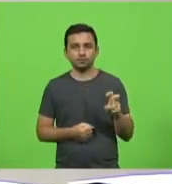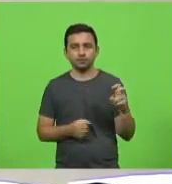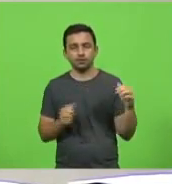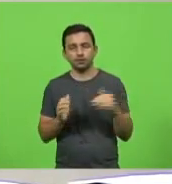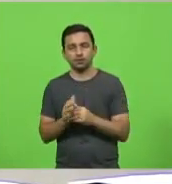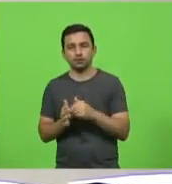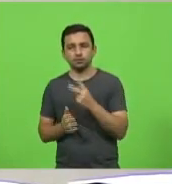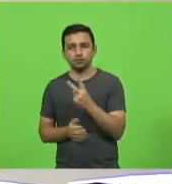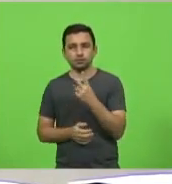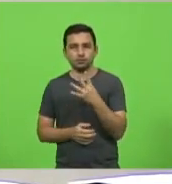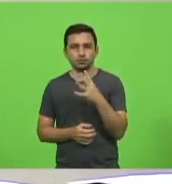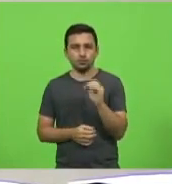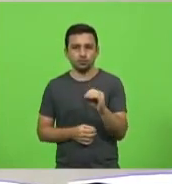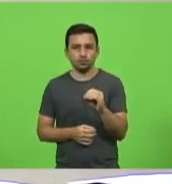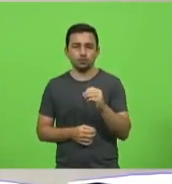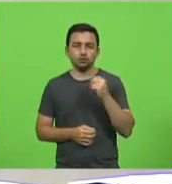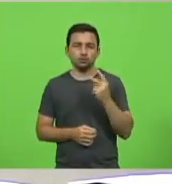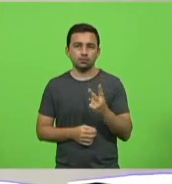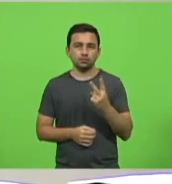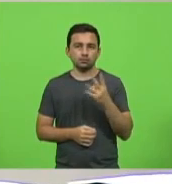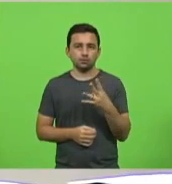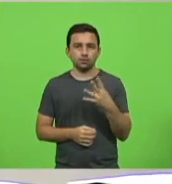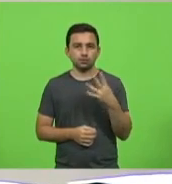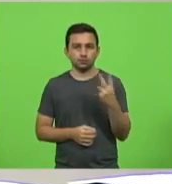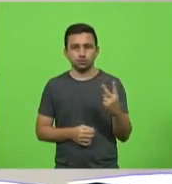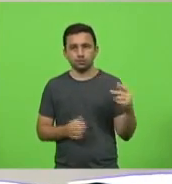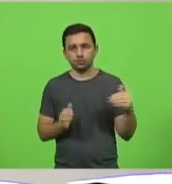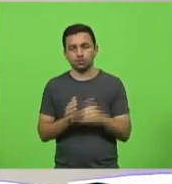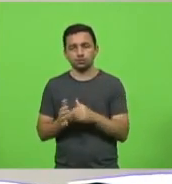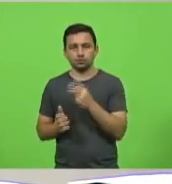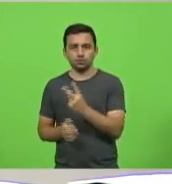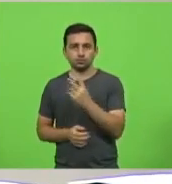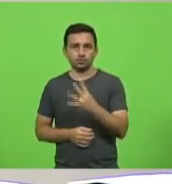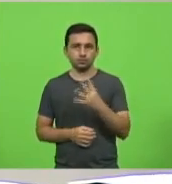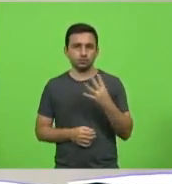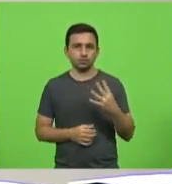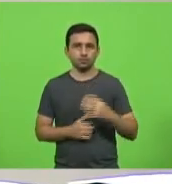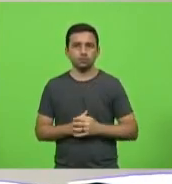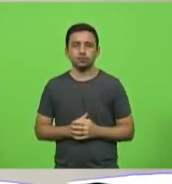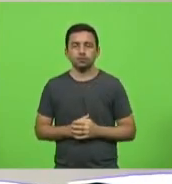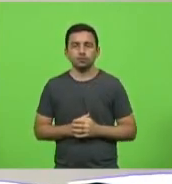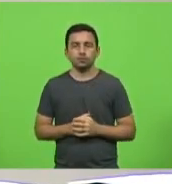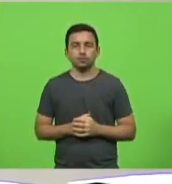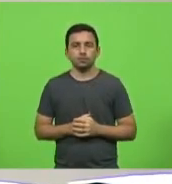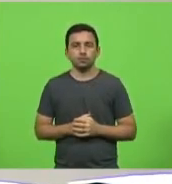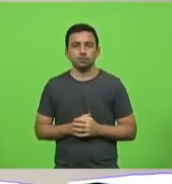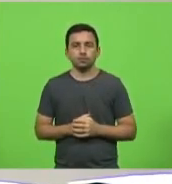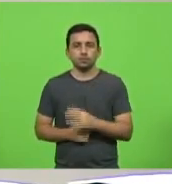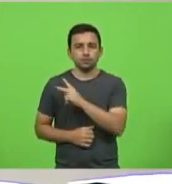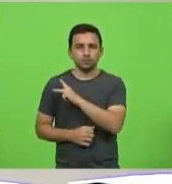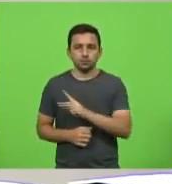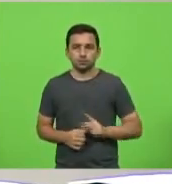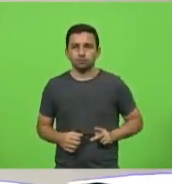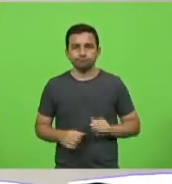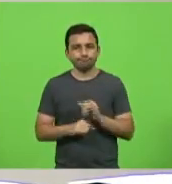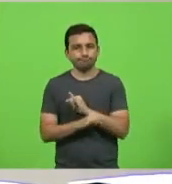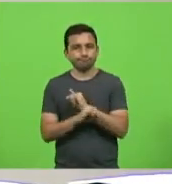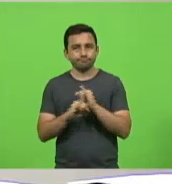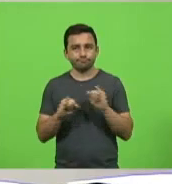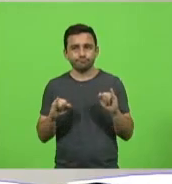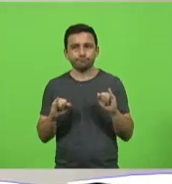e 242 a 244. Essa presidência comunica